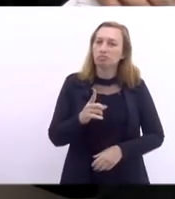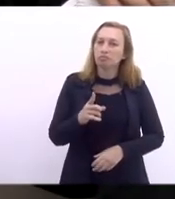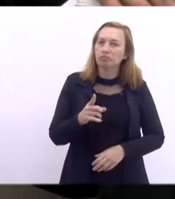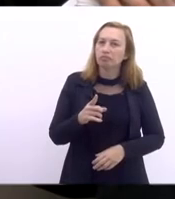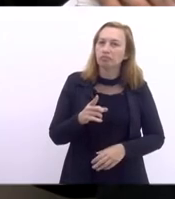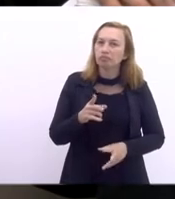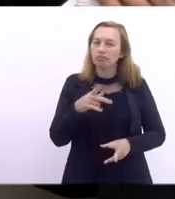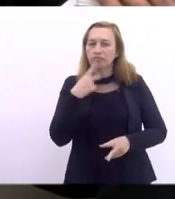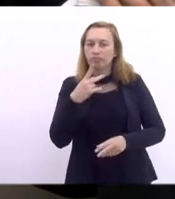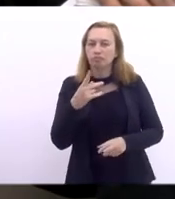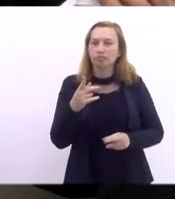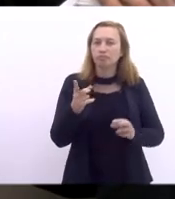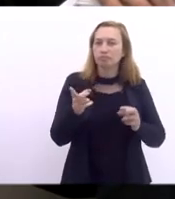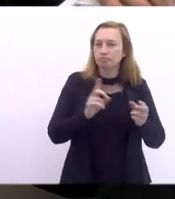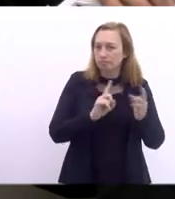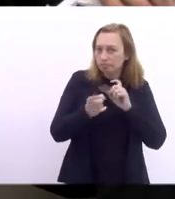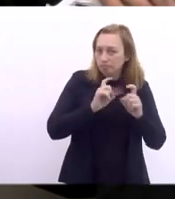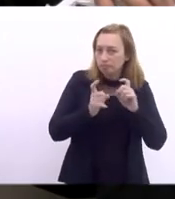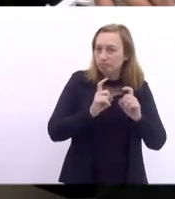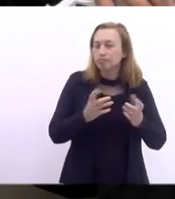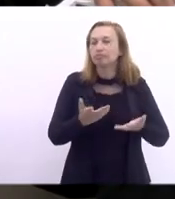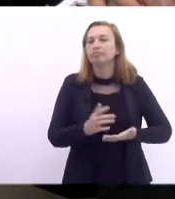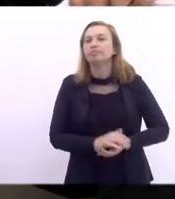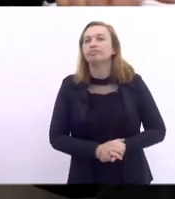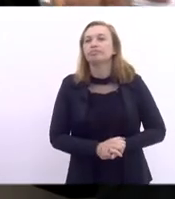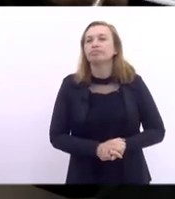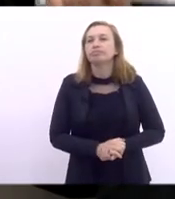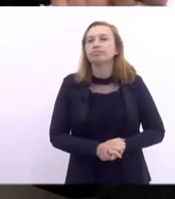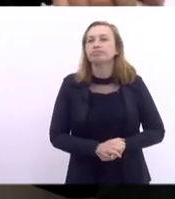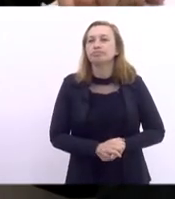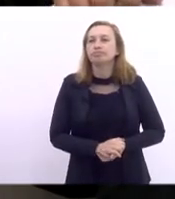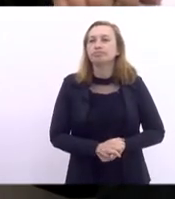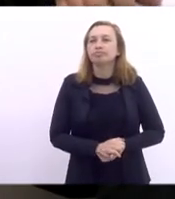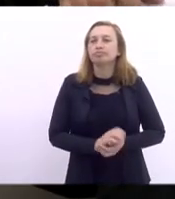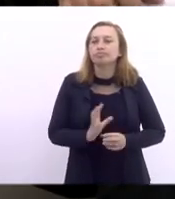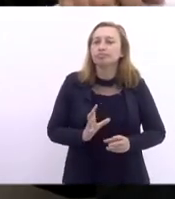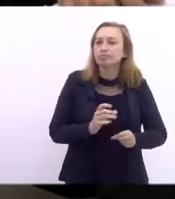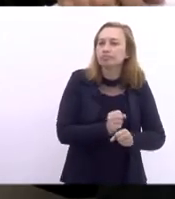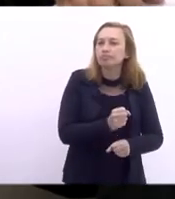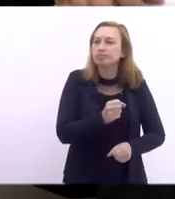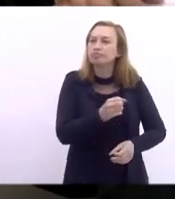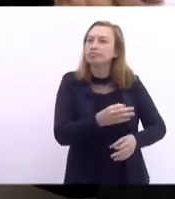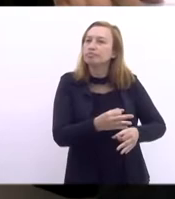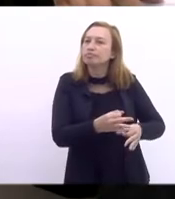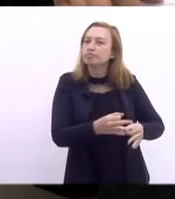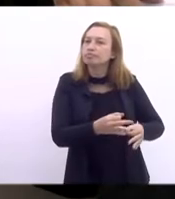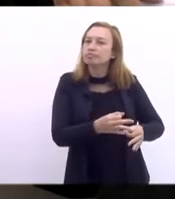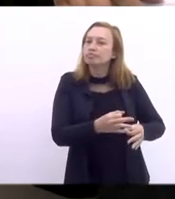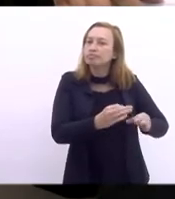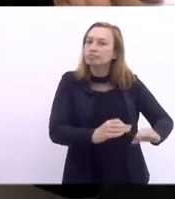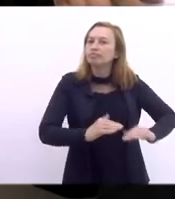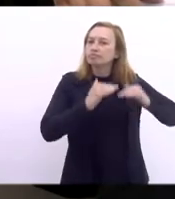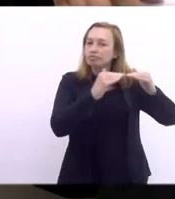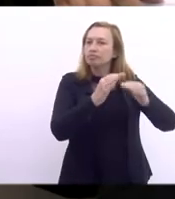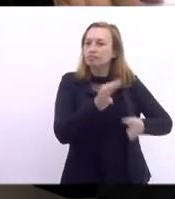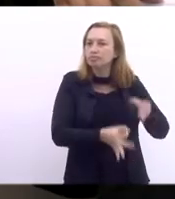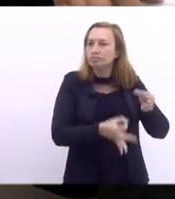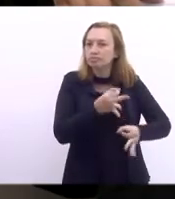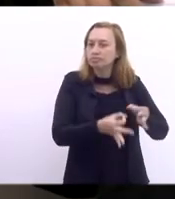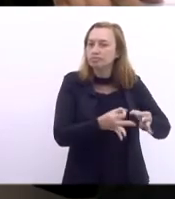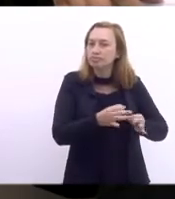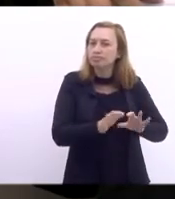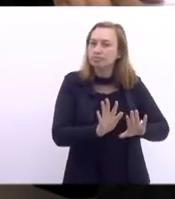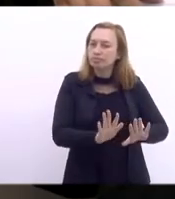discussão Mares é eo Tribunal de Contas do Estado ele fica sempre a posteriori